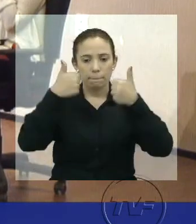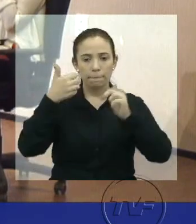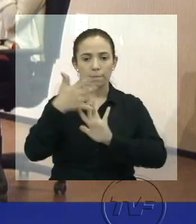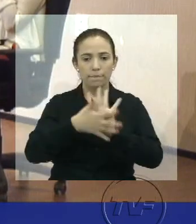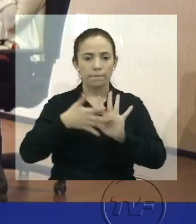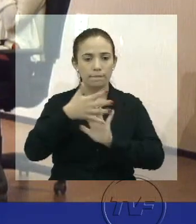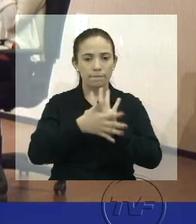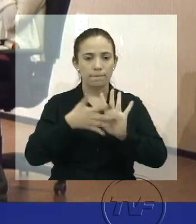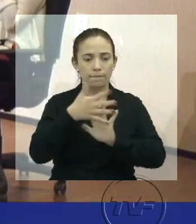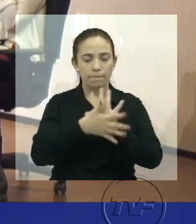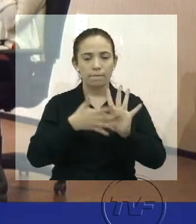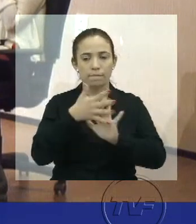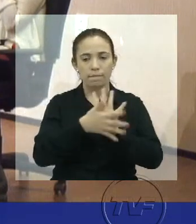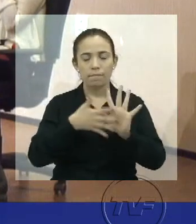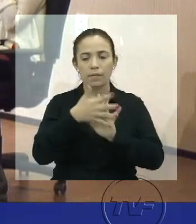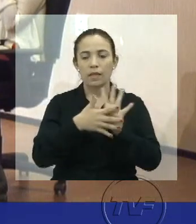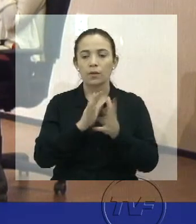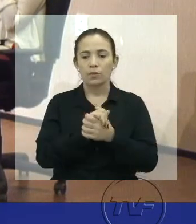texto.